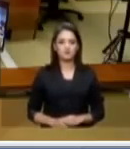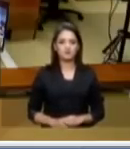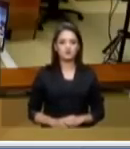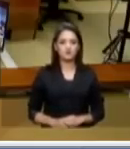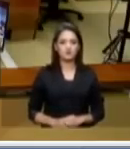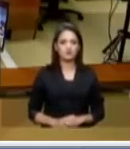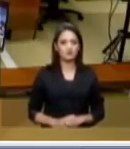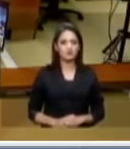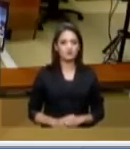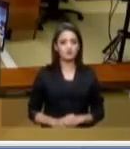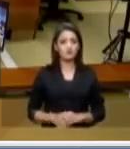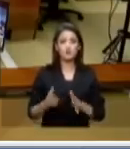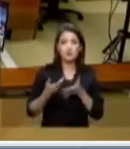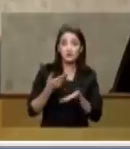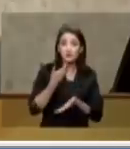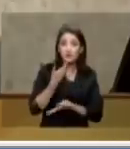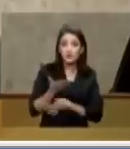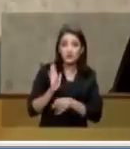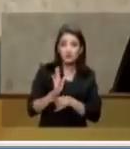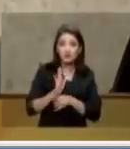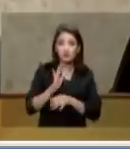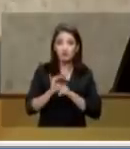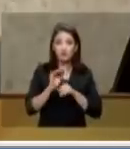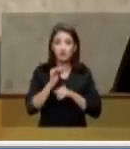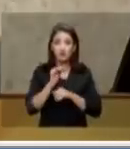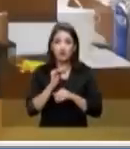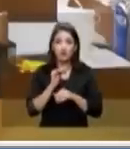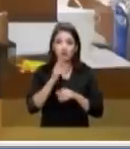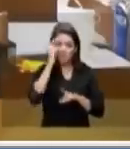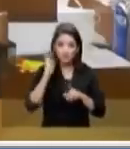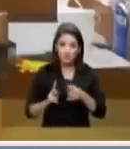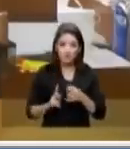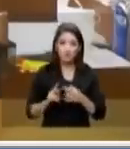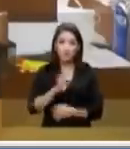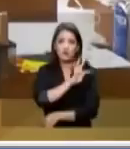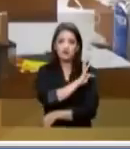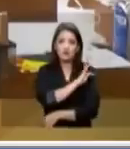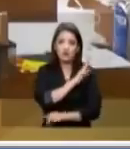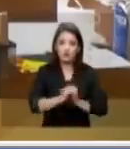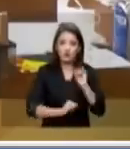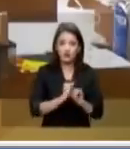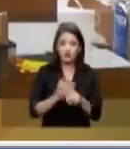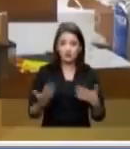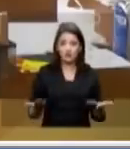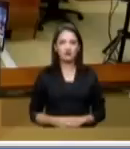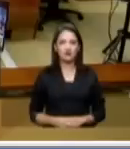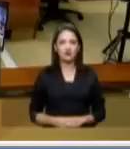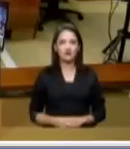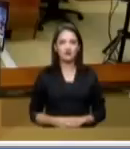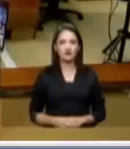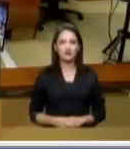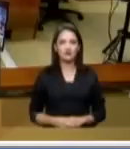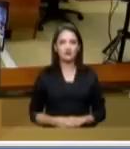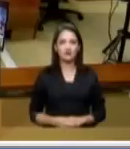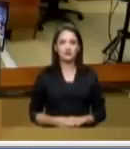voltando editorial do Globo eu vejo esse editorial com esperança eu sou um credo lu lá